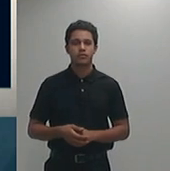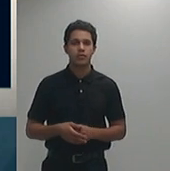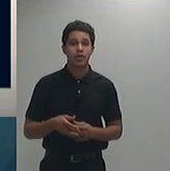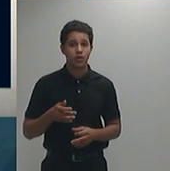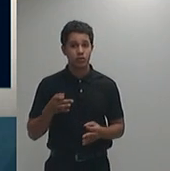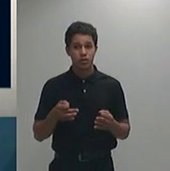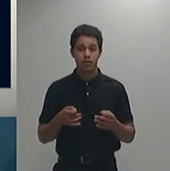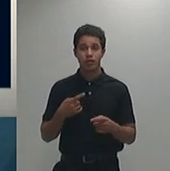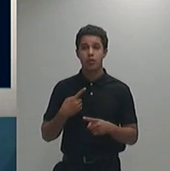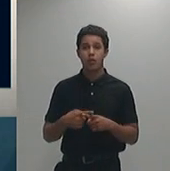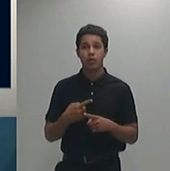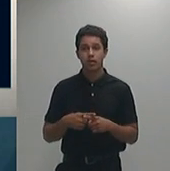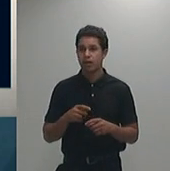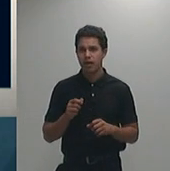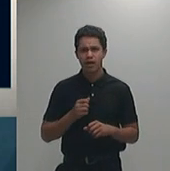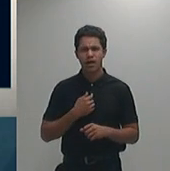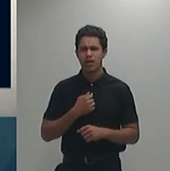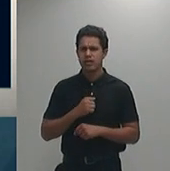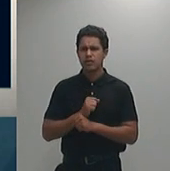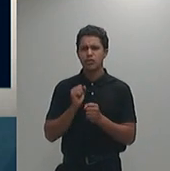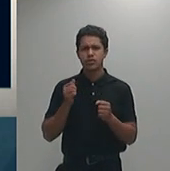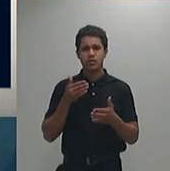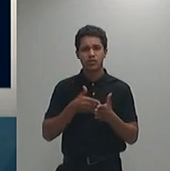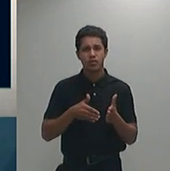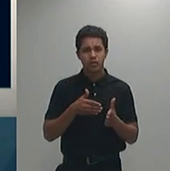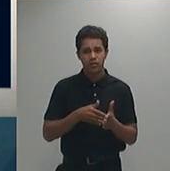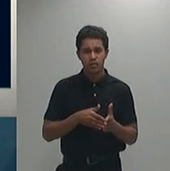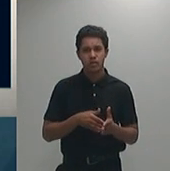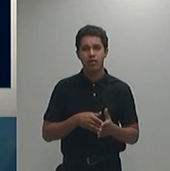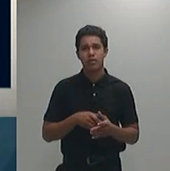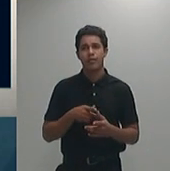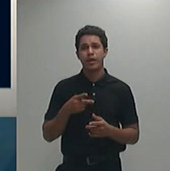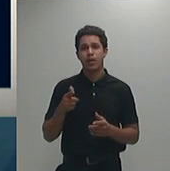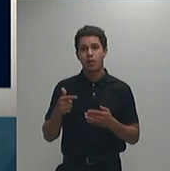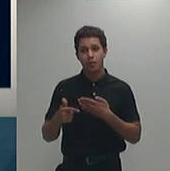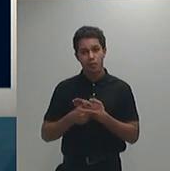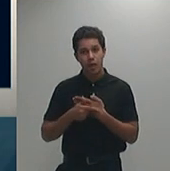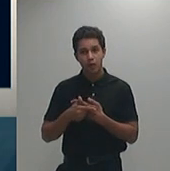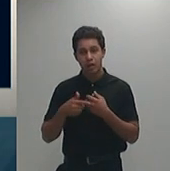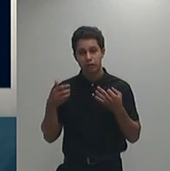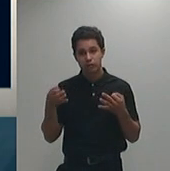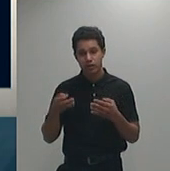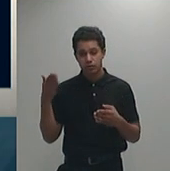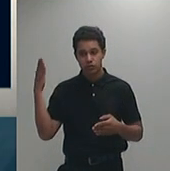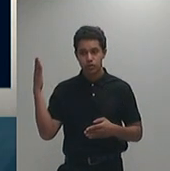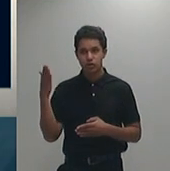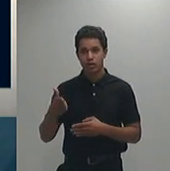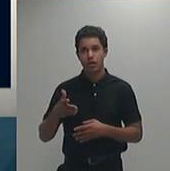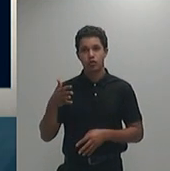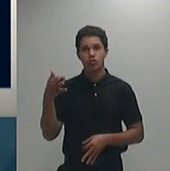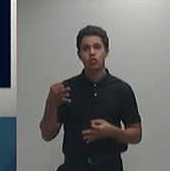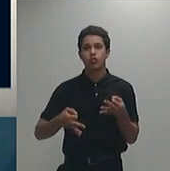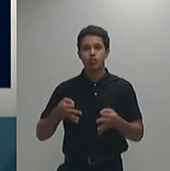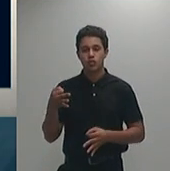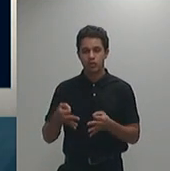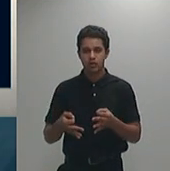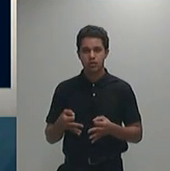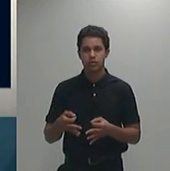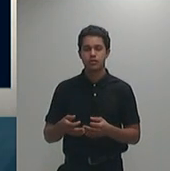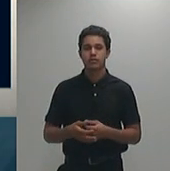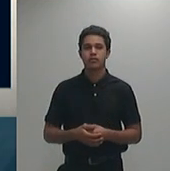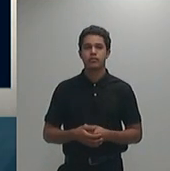será inquestionavelmente atingido pela eficácia direta da tutela jurisdicional misto